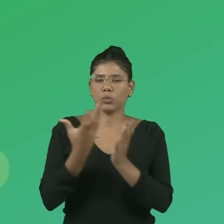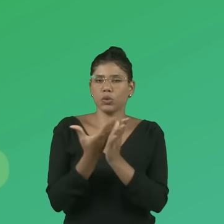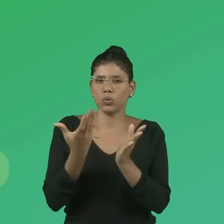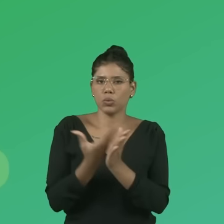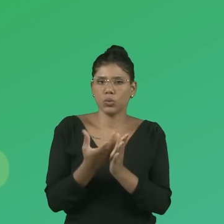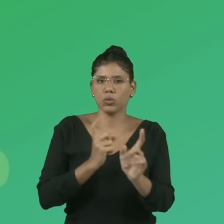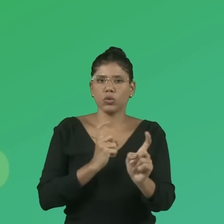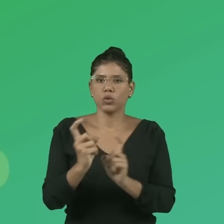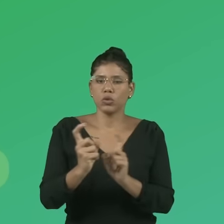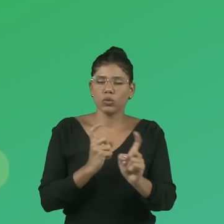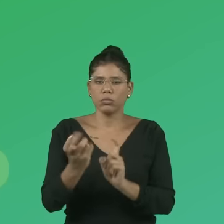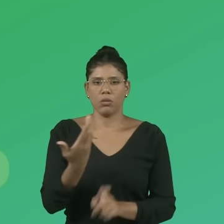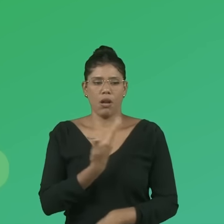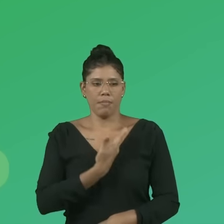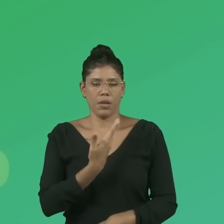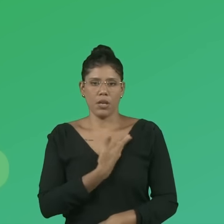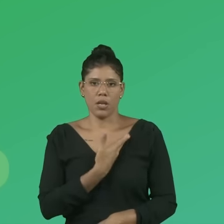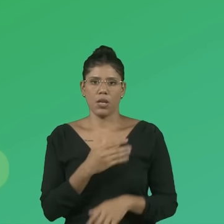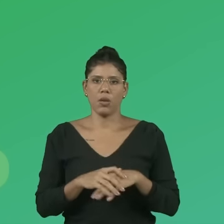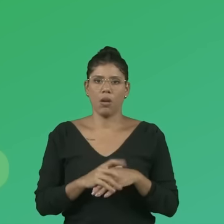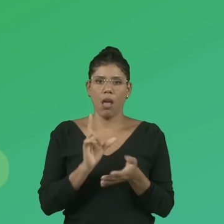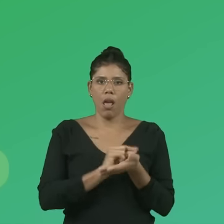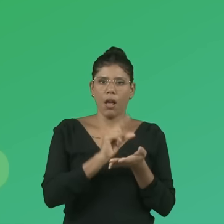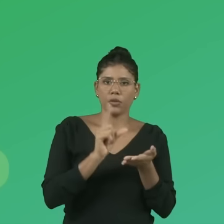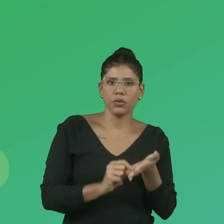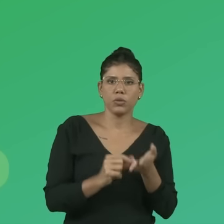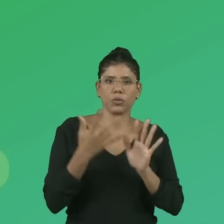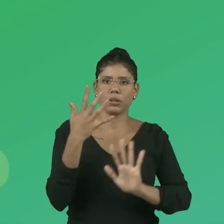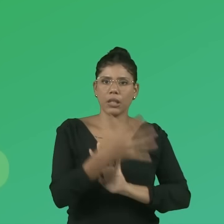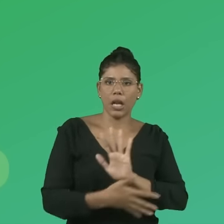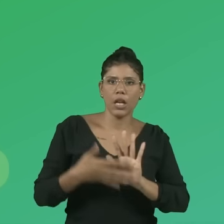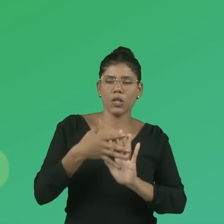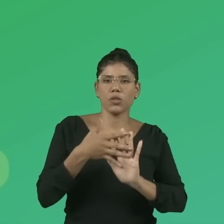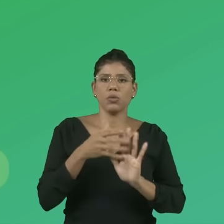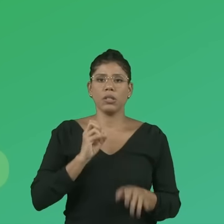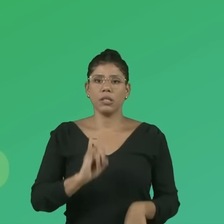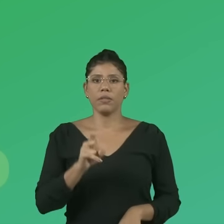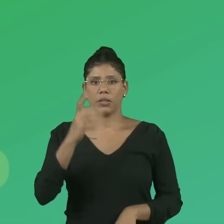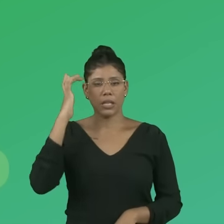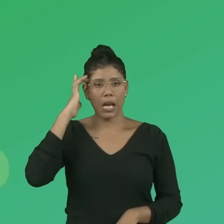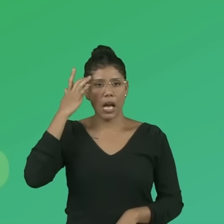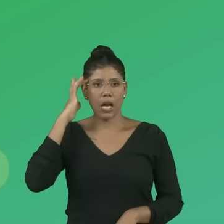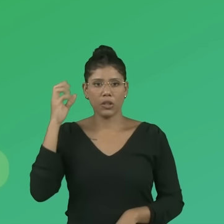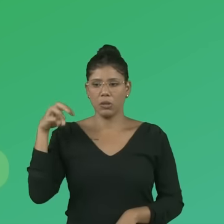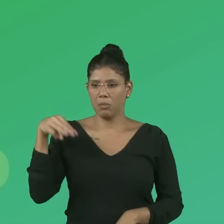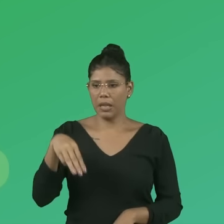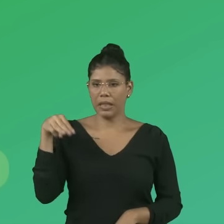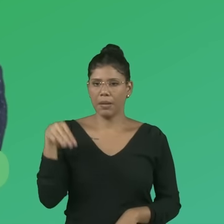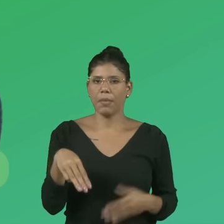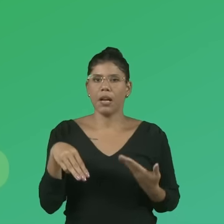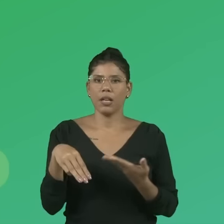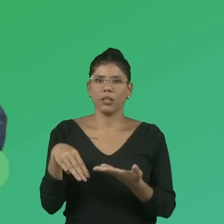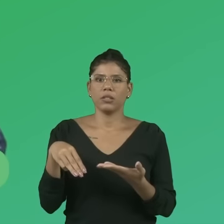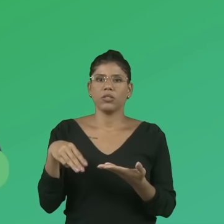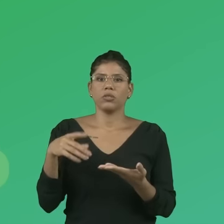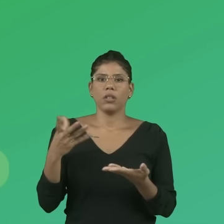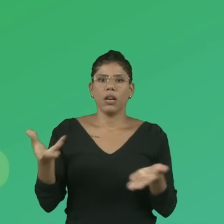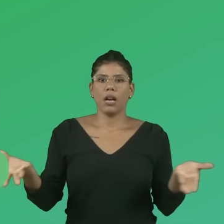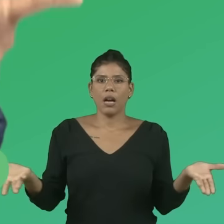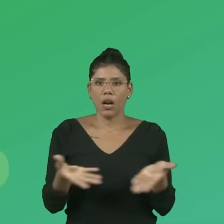discuta com seus colegas, procure artigos, leiam textos, se você acha que uma temática está muito em voga